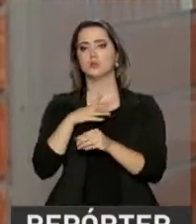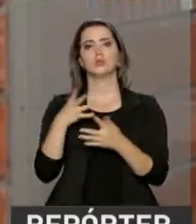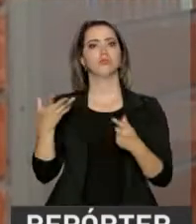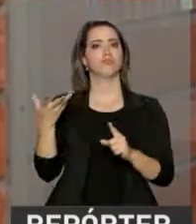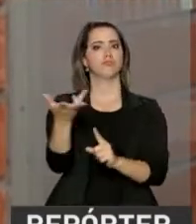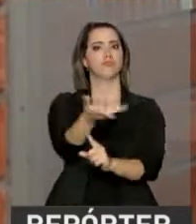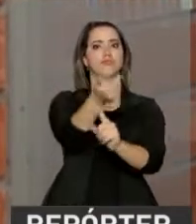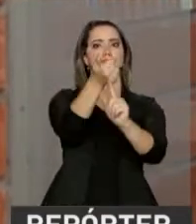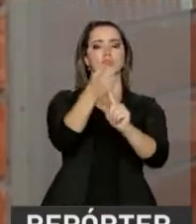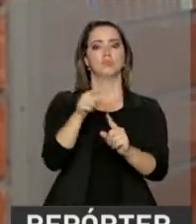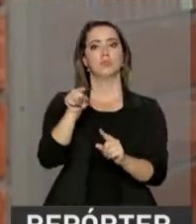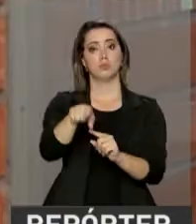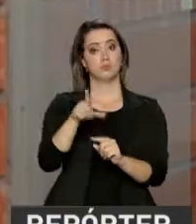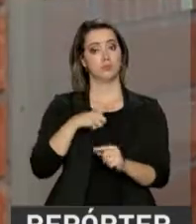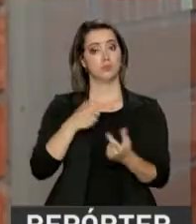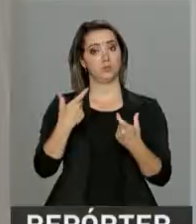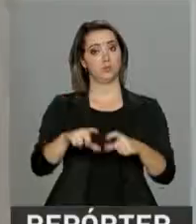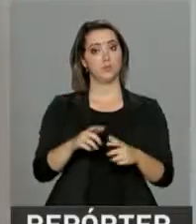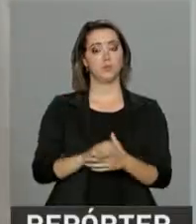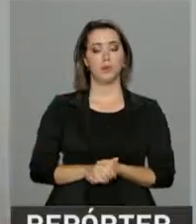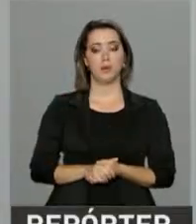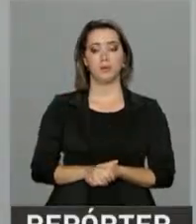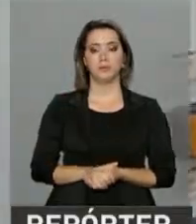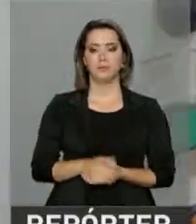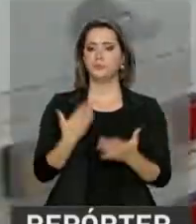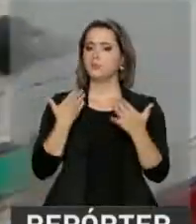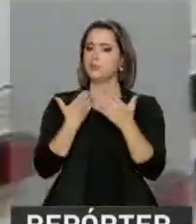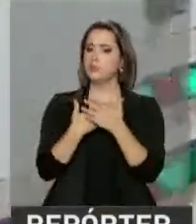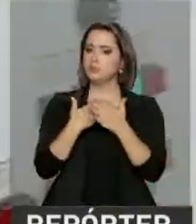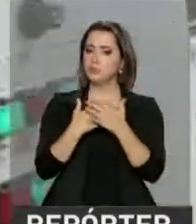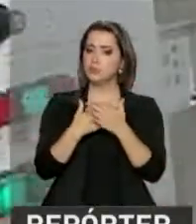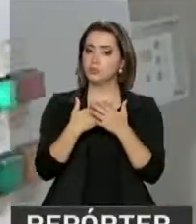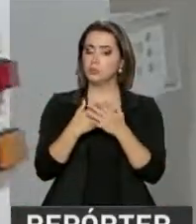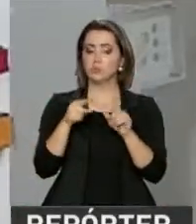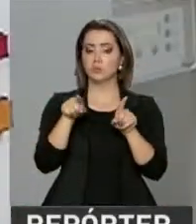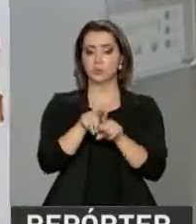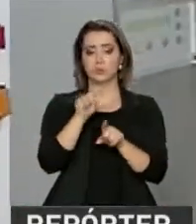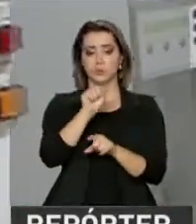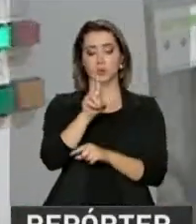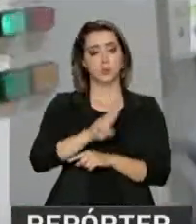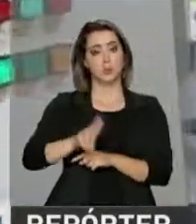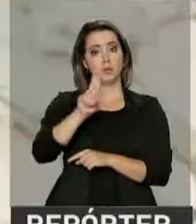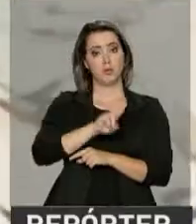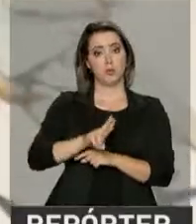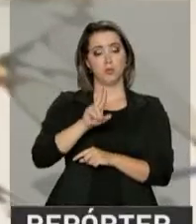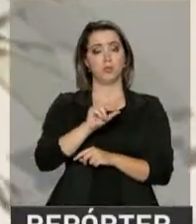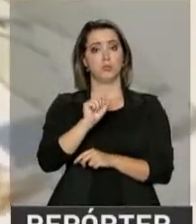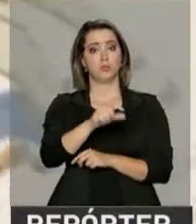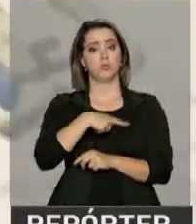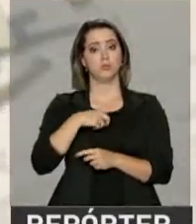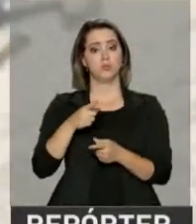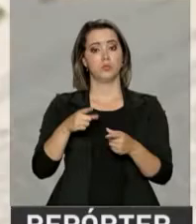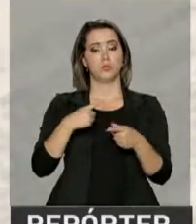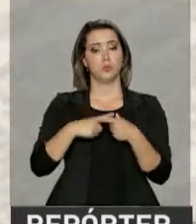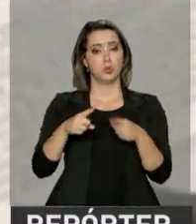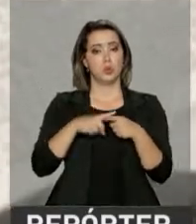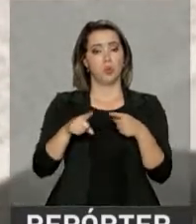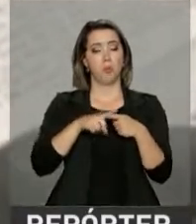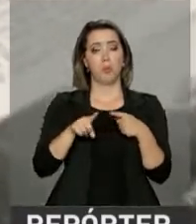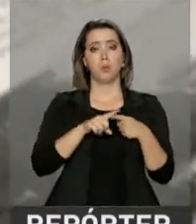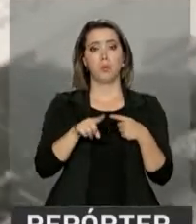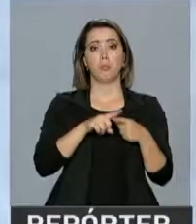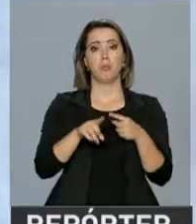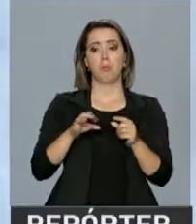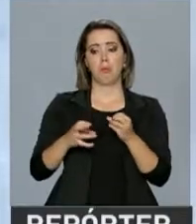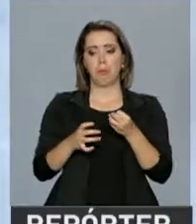arte desses museus. Os estudos para o uso do irradiador no tratamento de obras de arte infestadas por fungos e insetos,